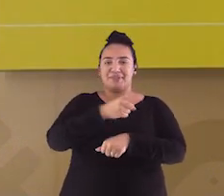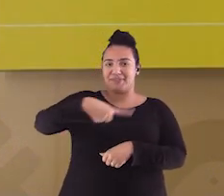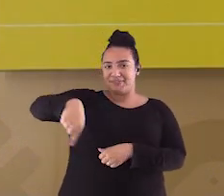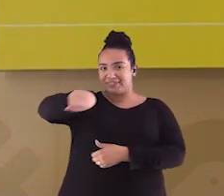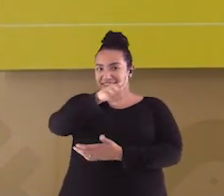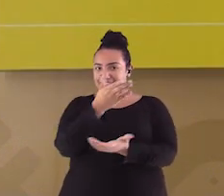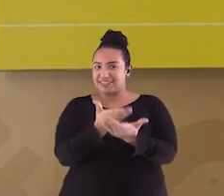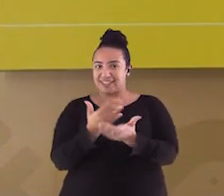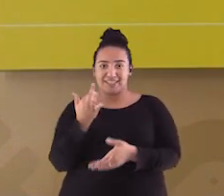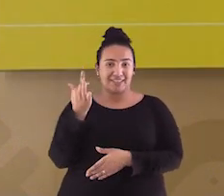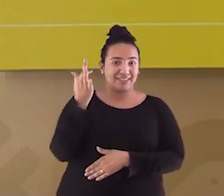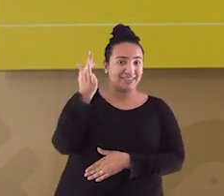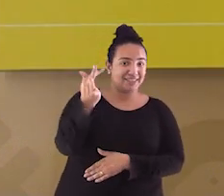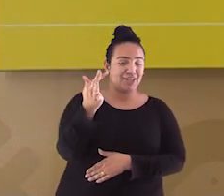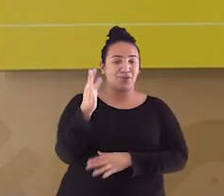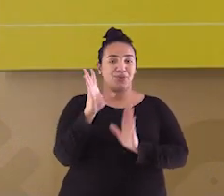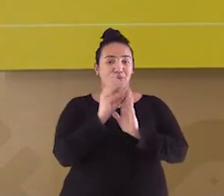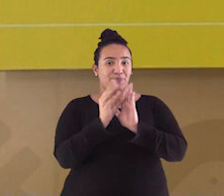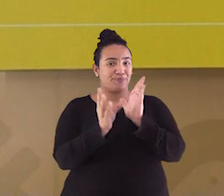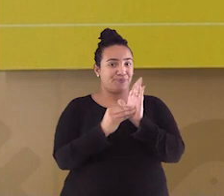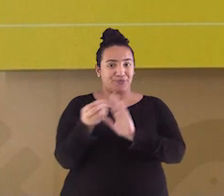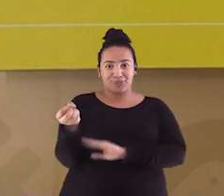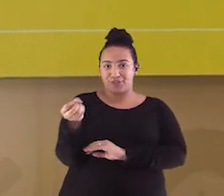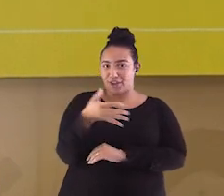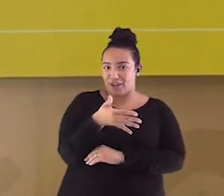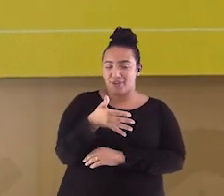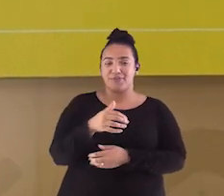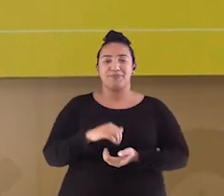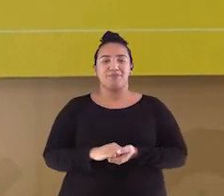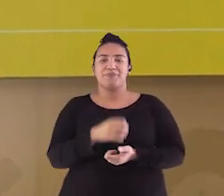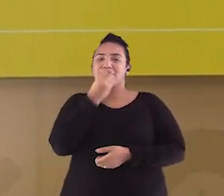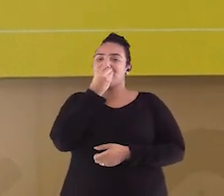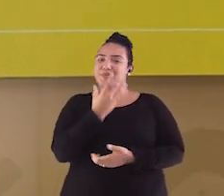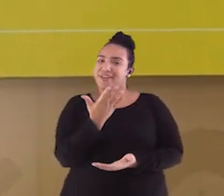na próxima aula com novos conteúdos geográficos.